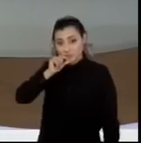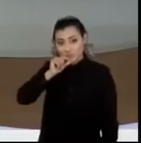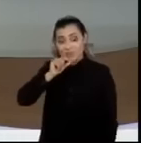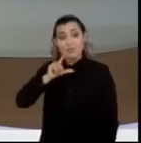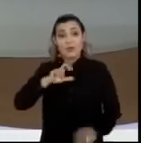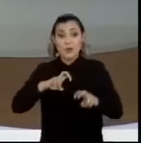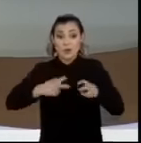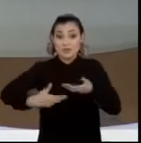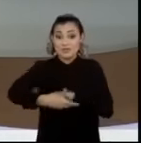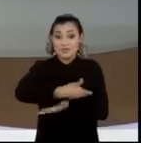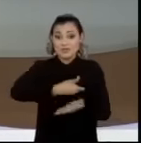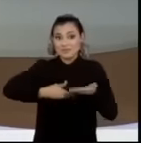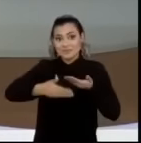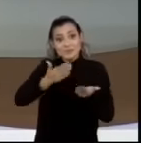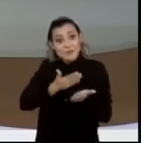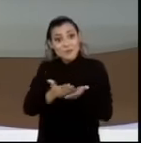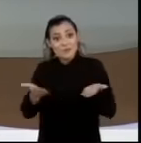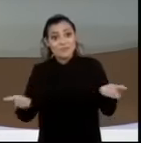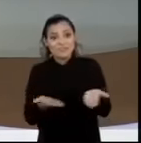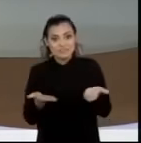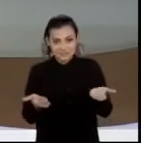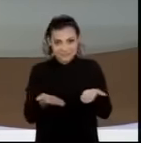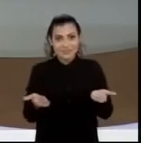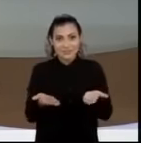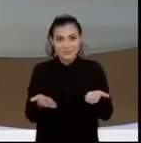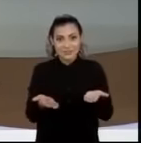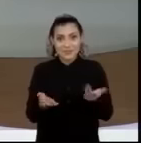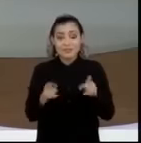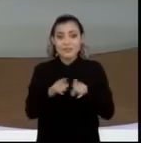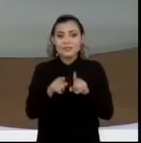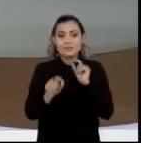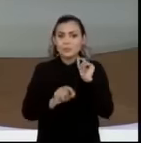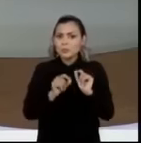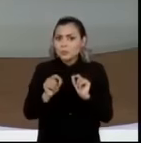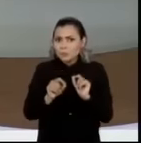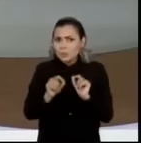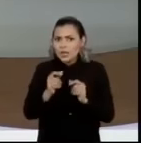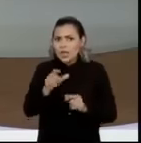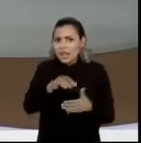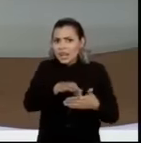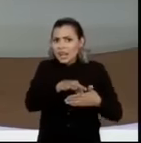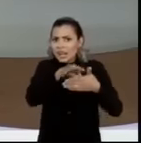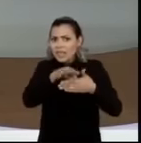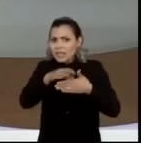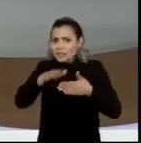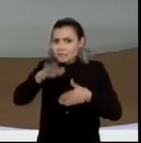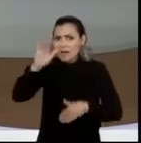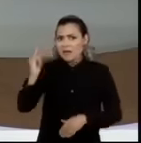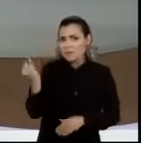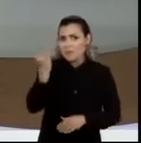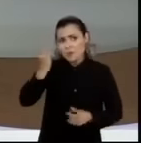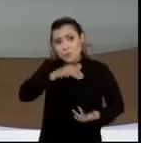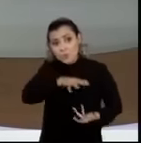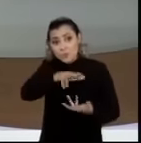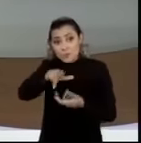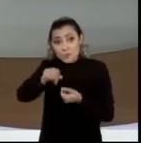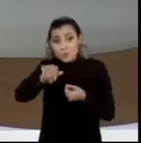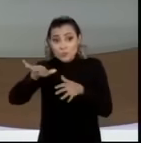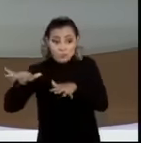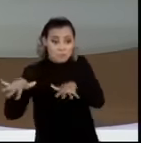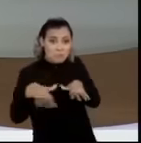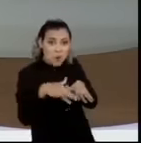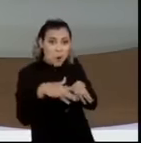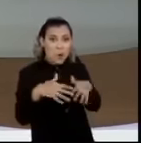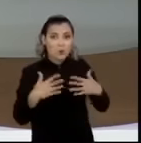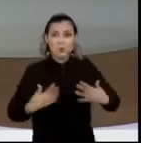o Roda Viva começa agora. Os olhos de alguns dos líderes mais importantes do mundo estão voltados